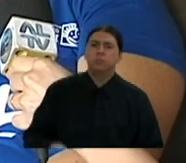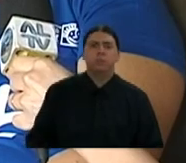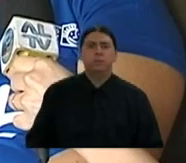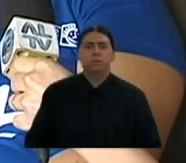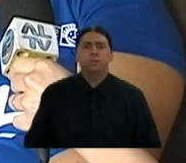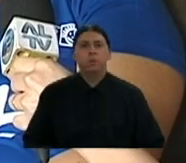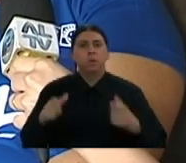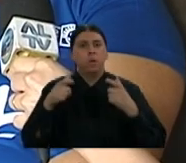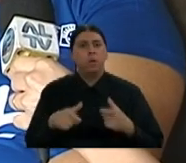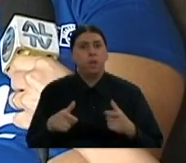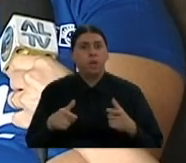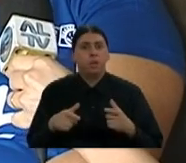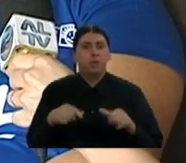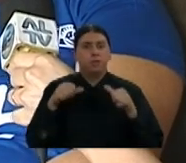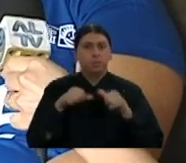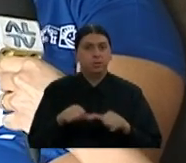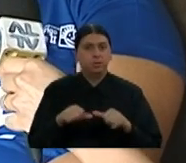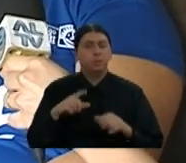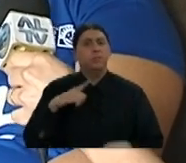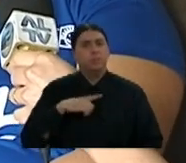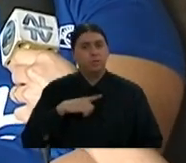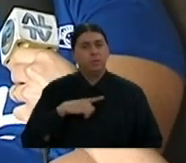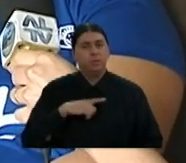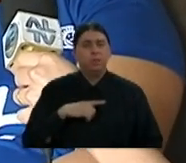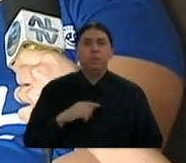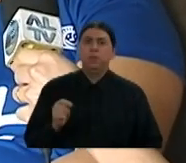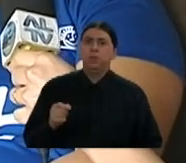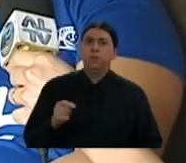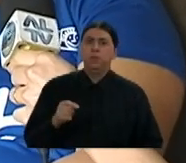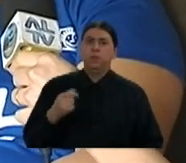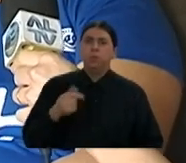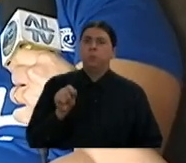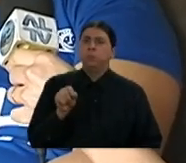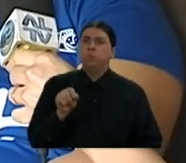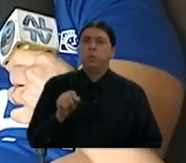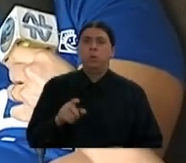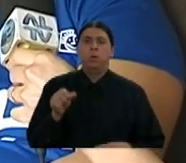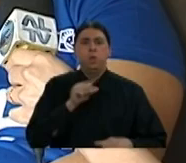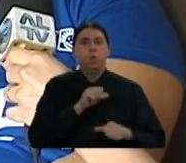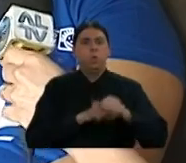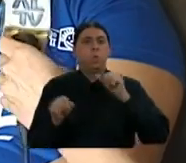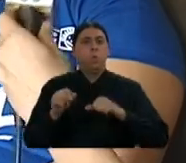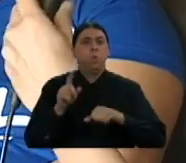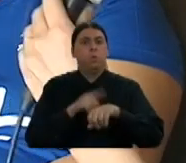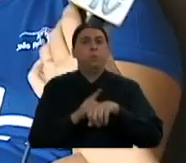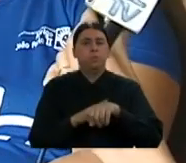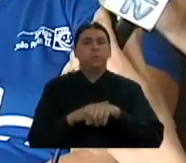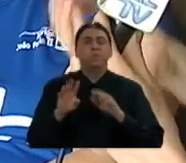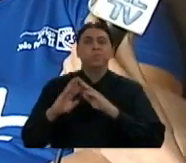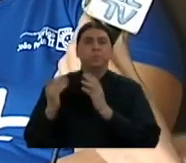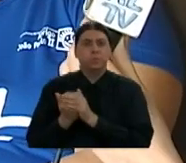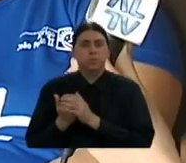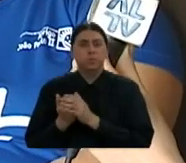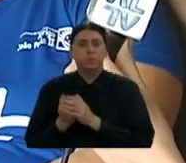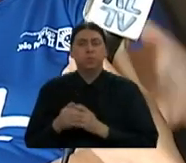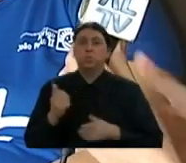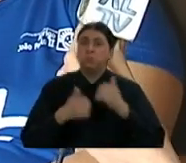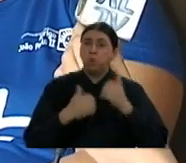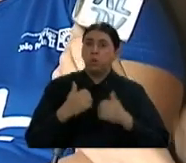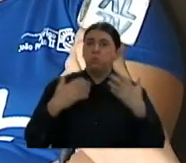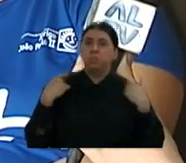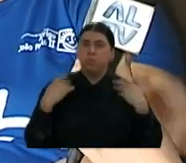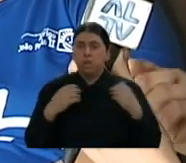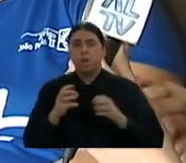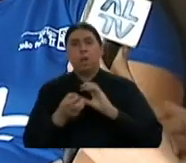um lugar que eles têm atividades anos portanto nem dessa escola né então essa acompanhamento escolar você também